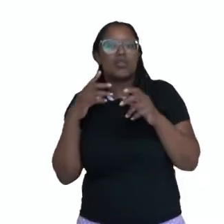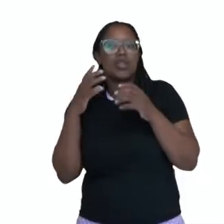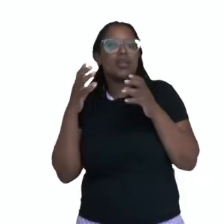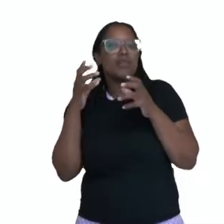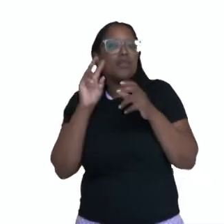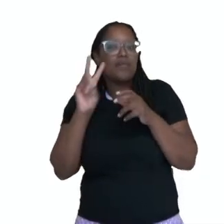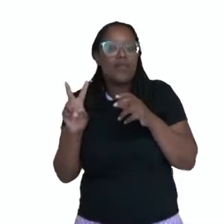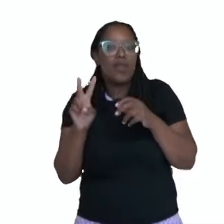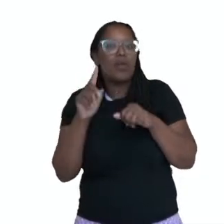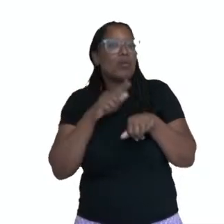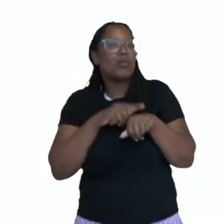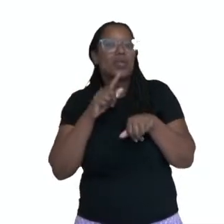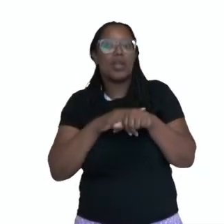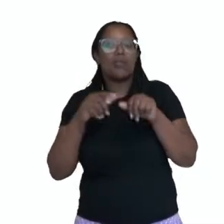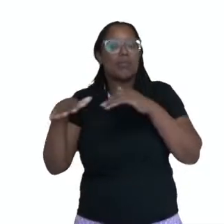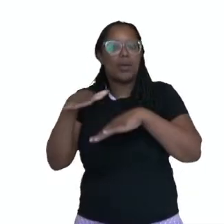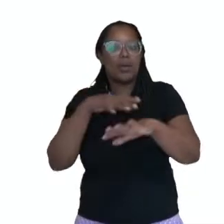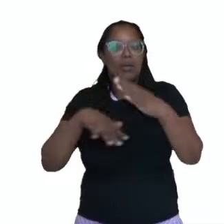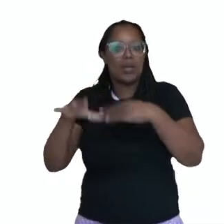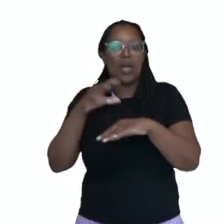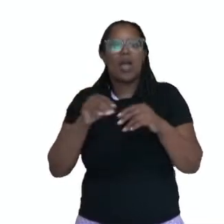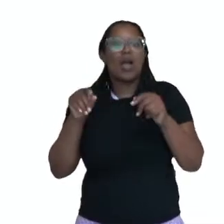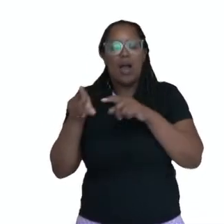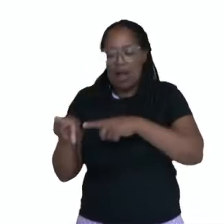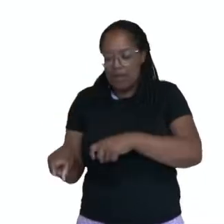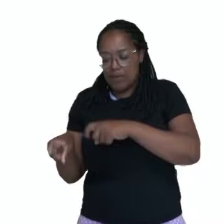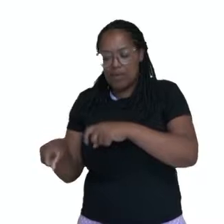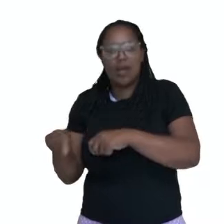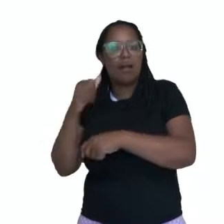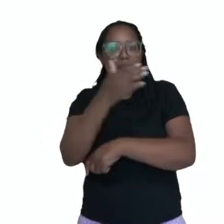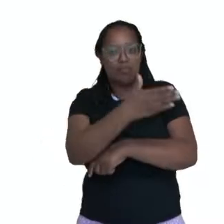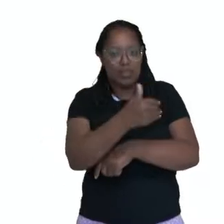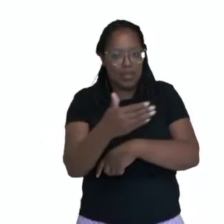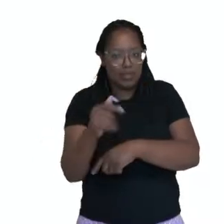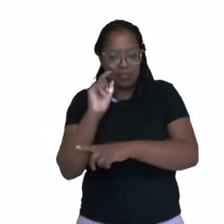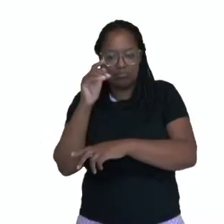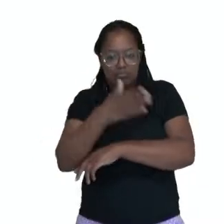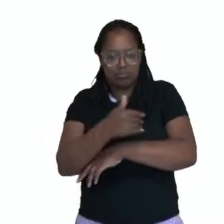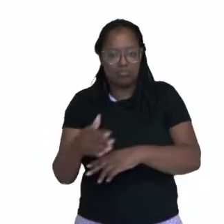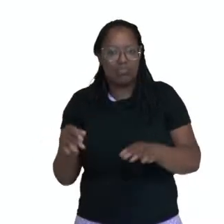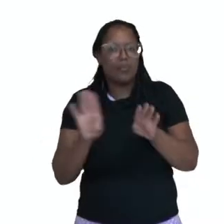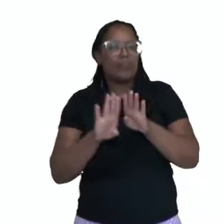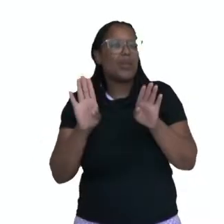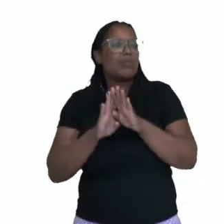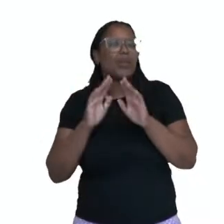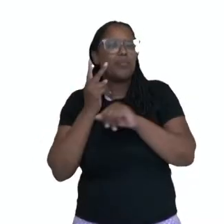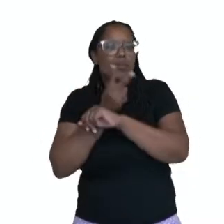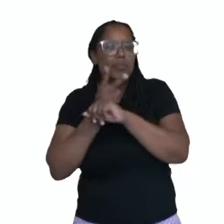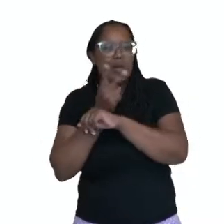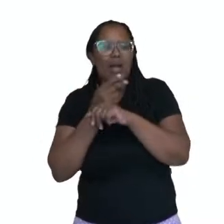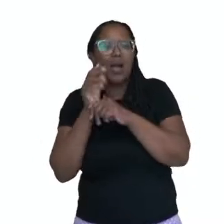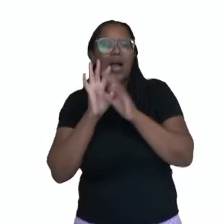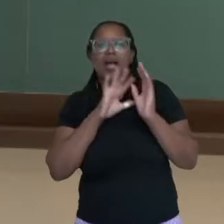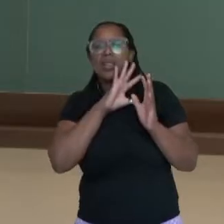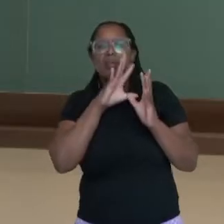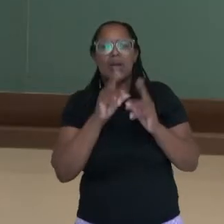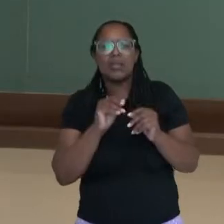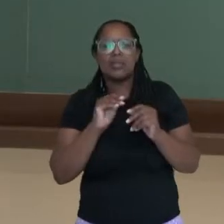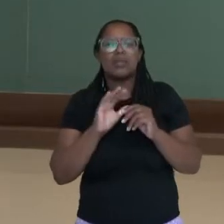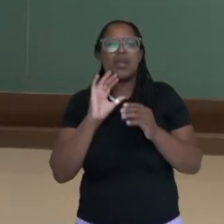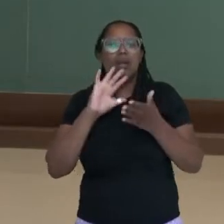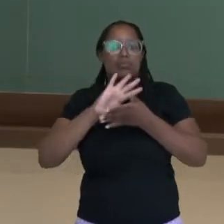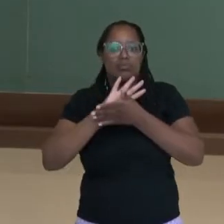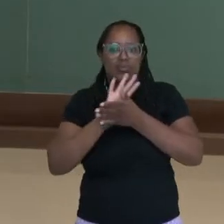e auxiliar a organizar a agricultura, a pesca, a caça e os movimentos migratórios. Então,